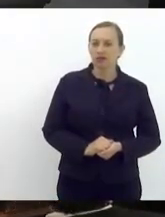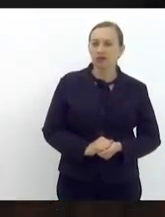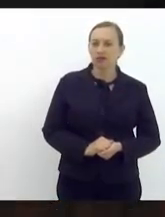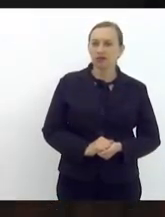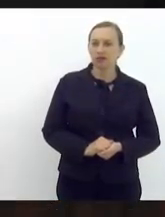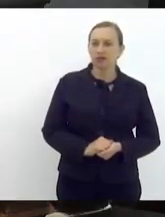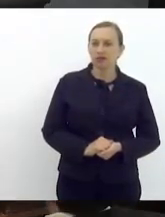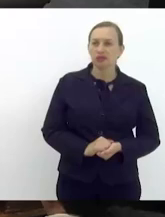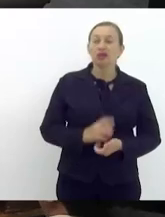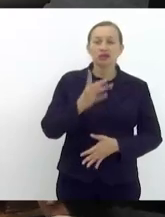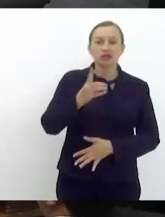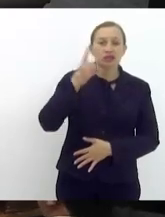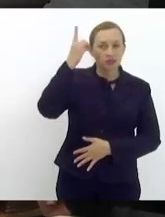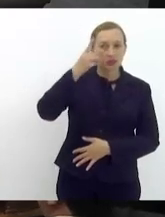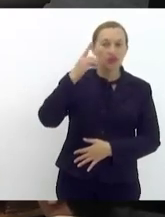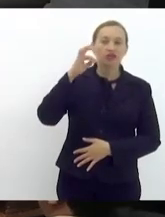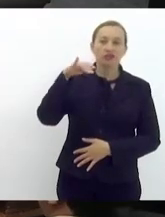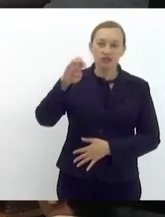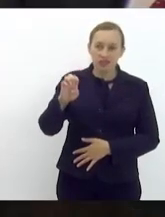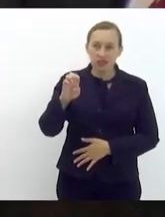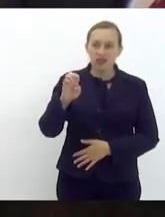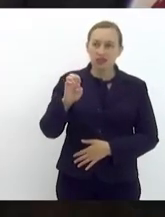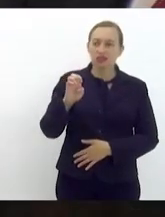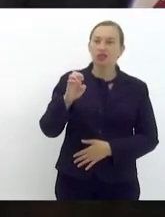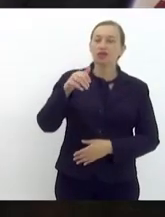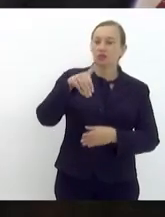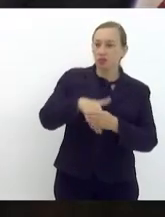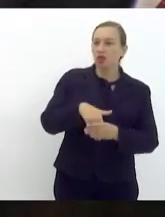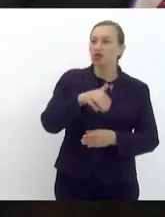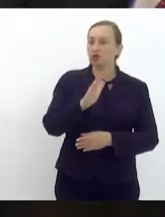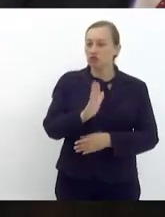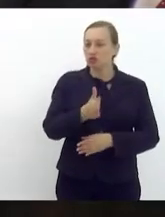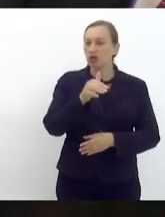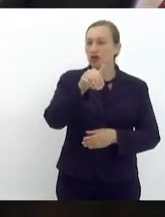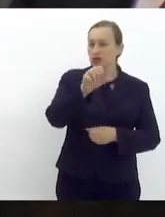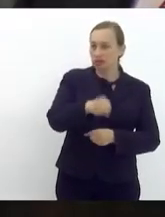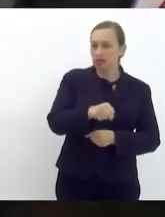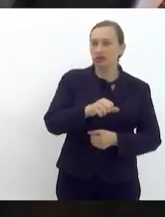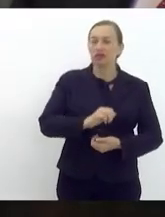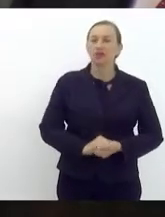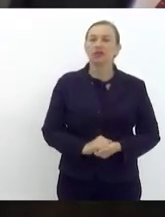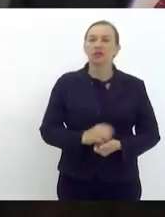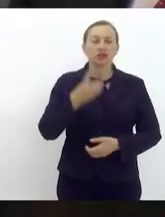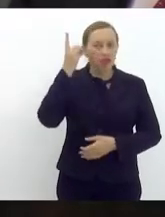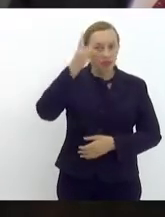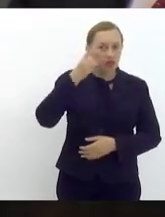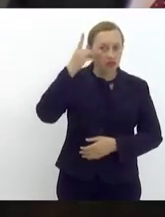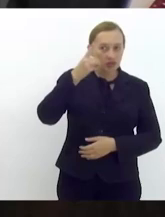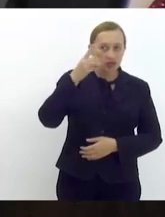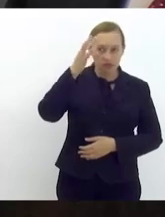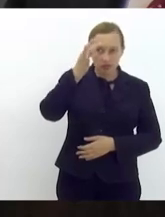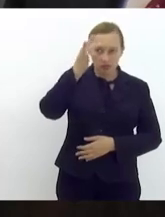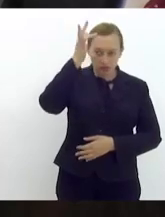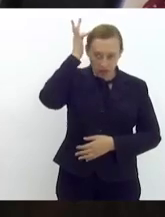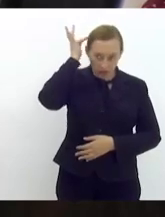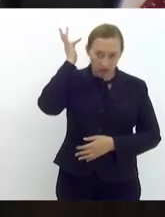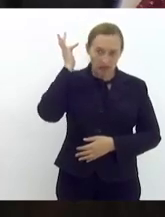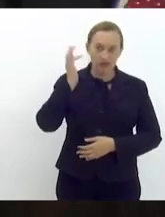Franciane consignou. Deputado Franciane Mota, já consignou. O voto sim. Deputado Fred